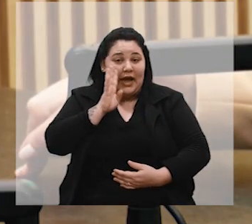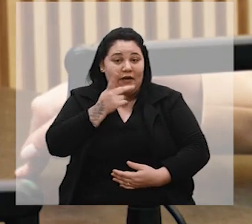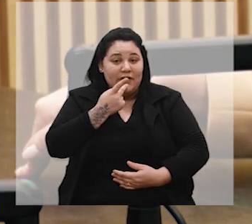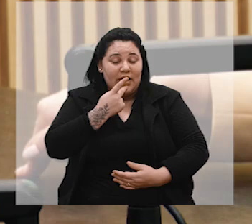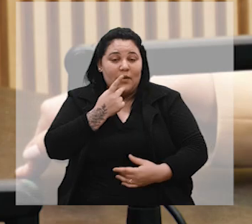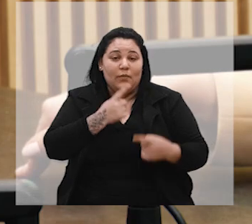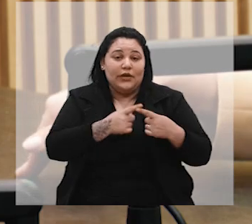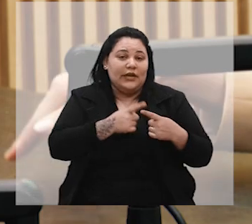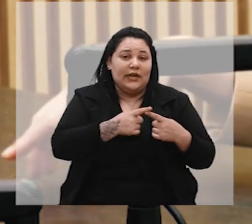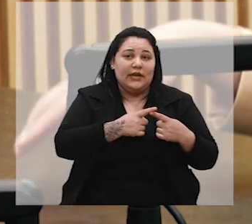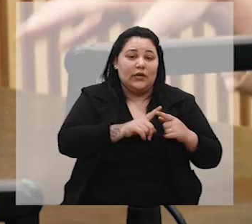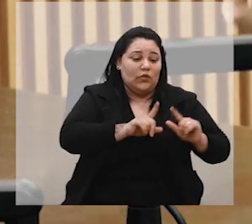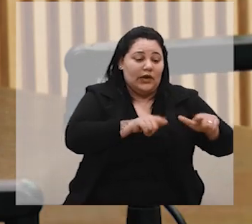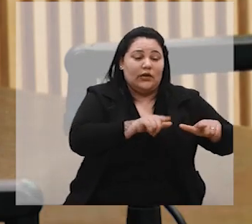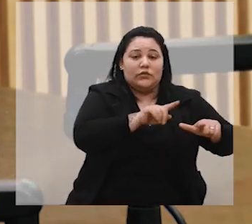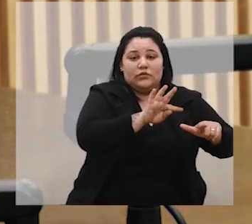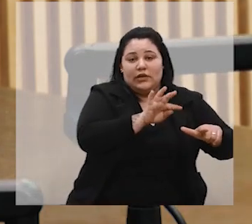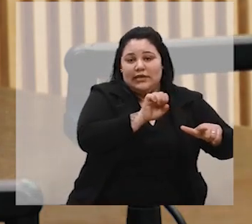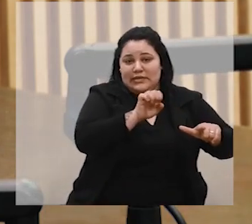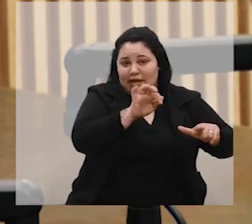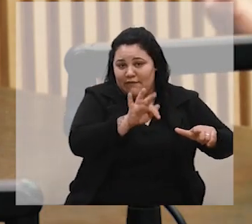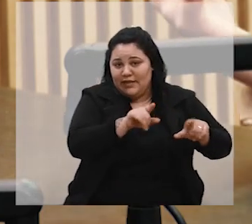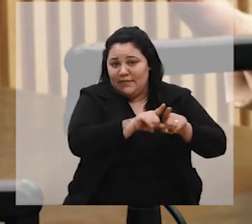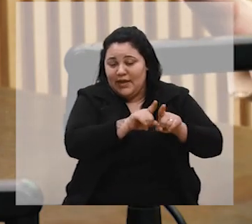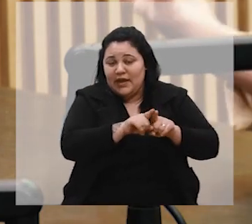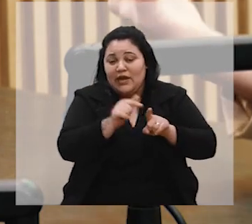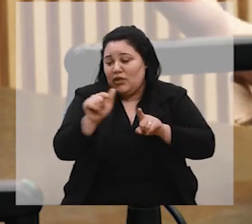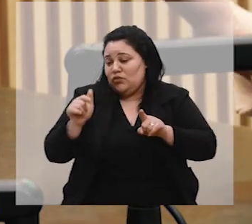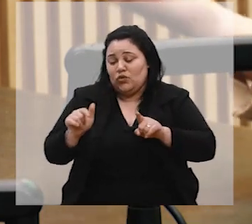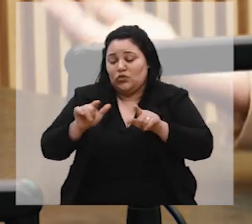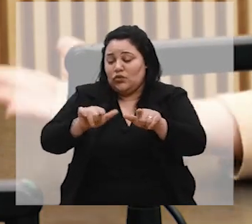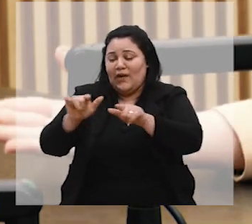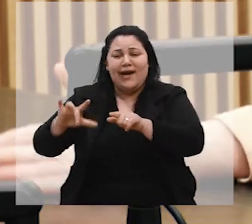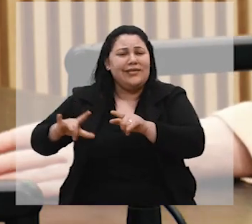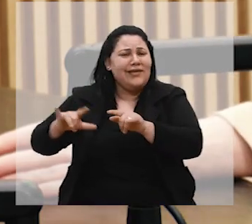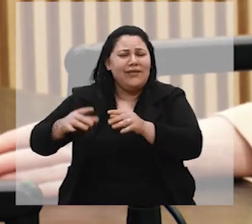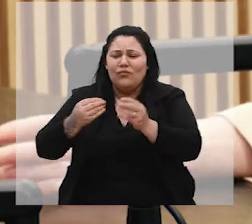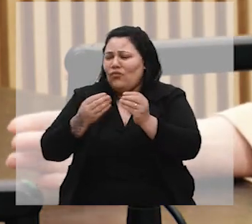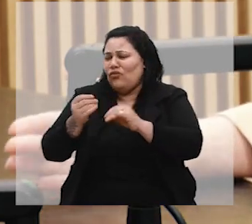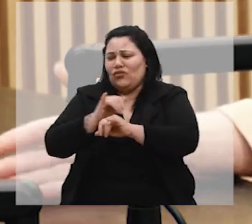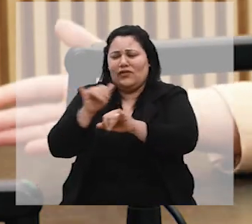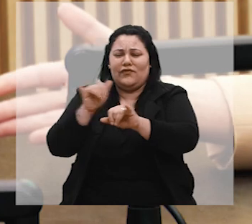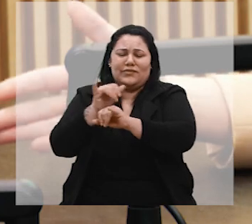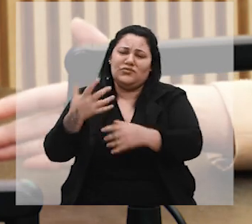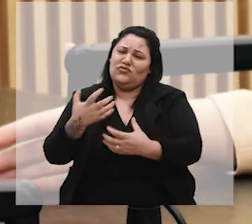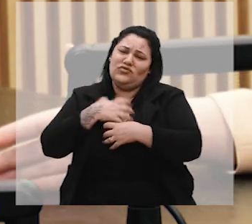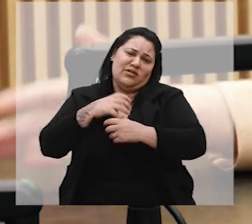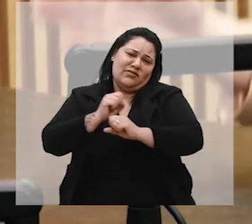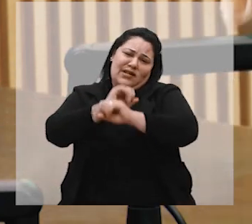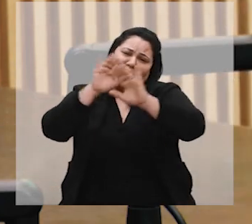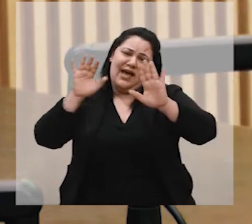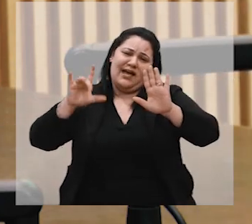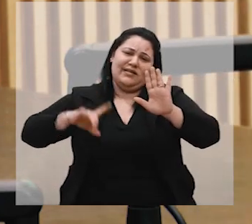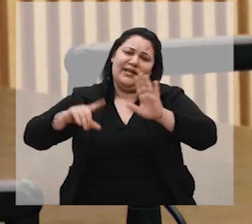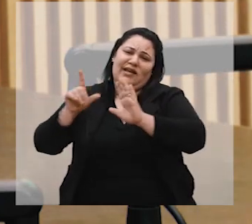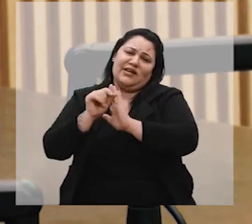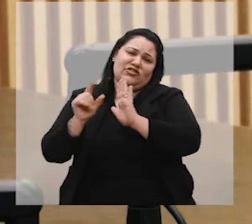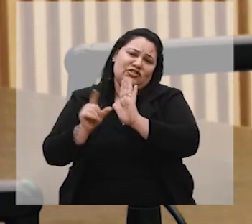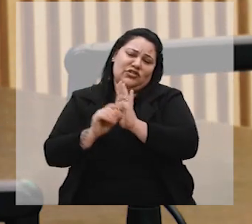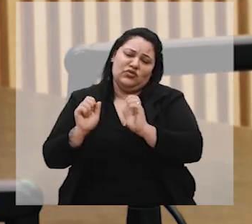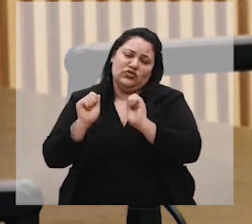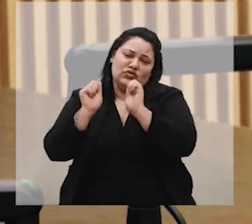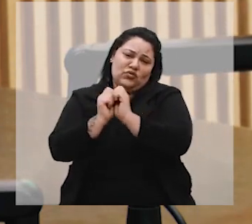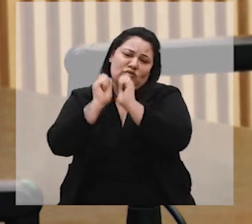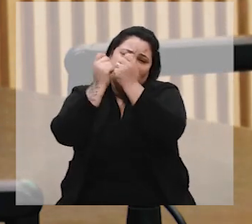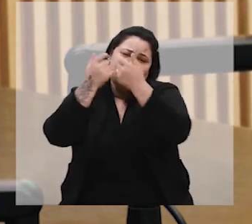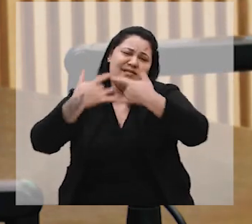Superior Eleitoral quanto os que derivam dele tem muita informação de forma muito clara, tem artigos